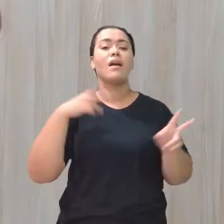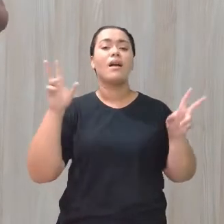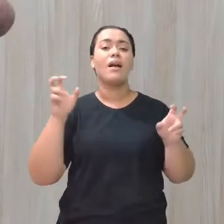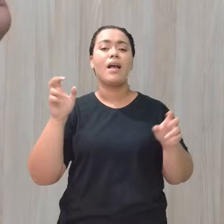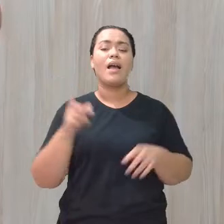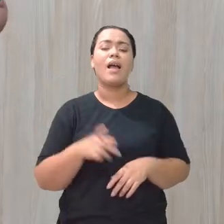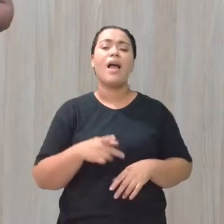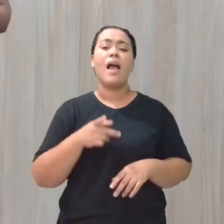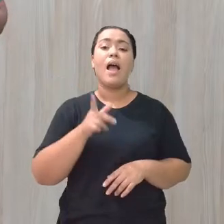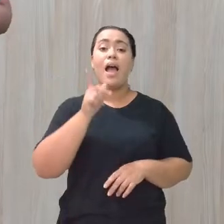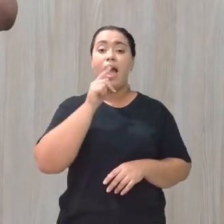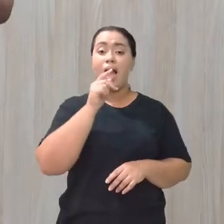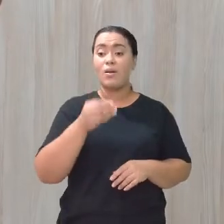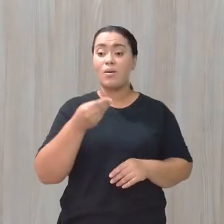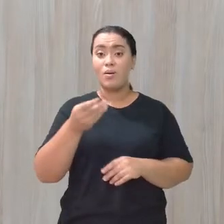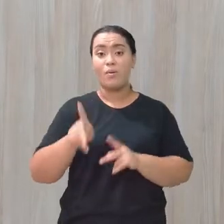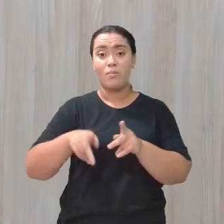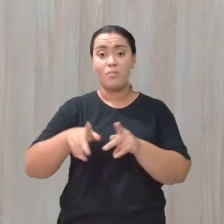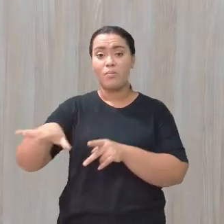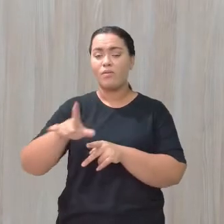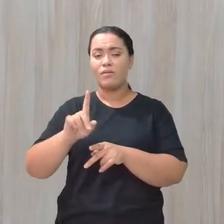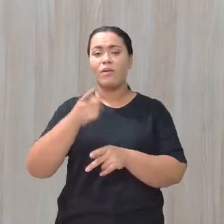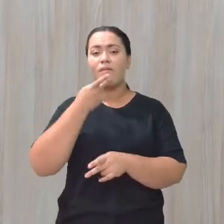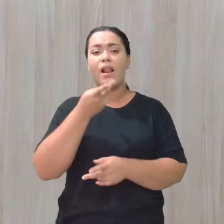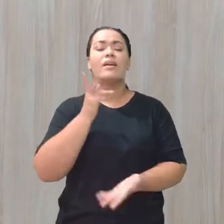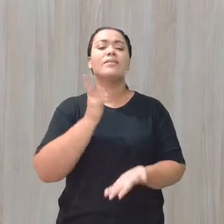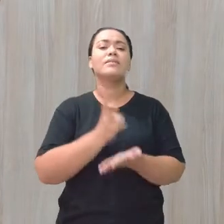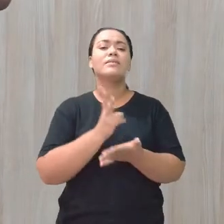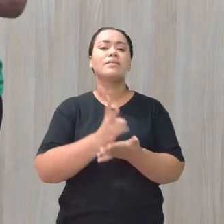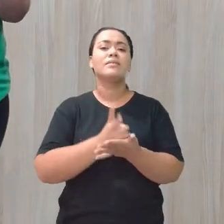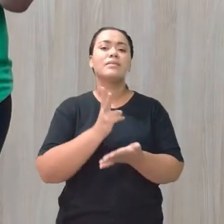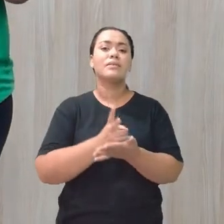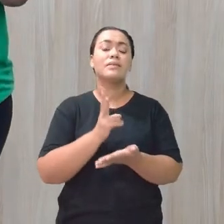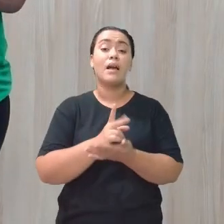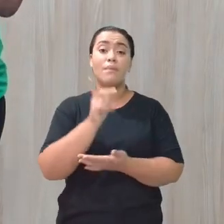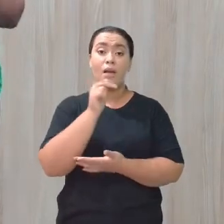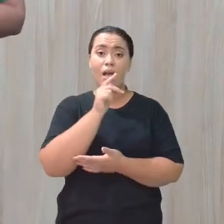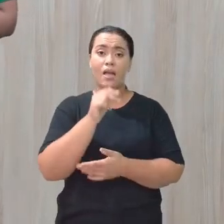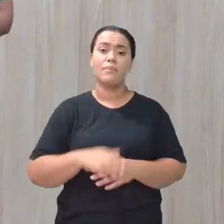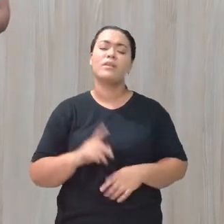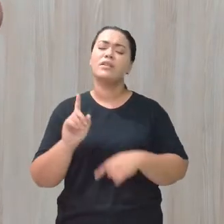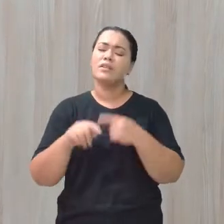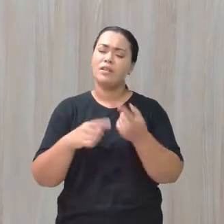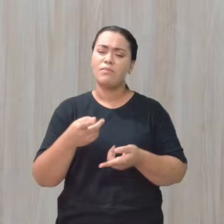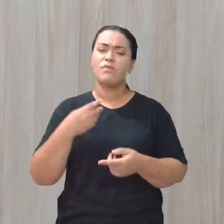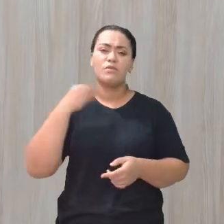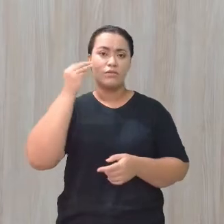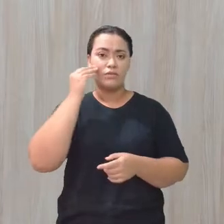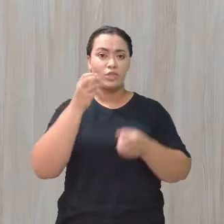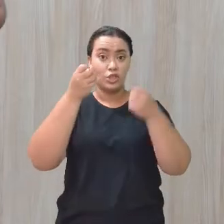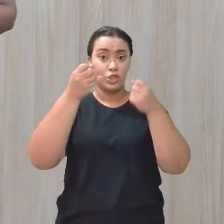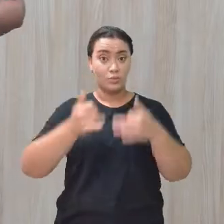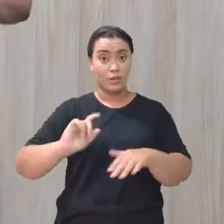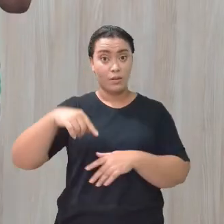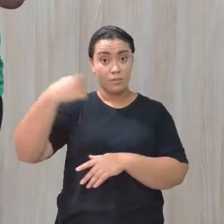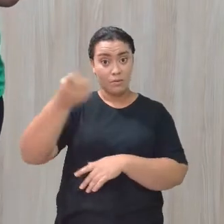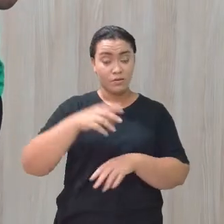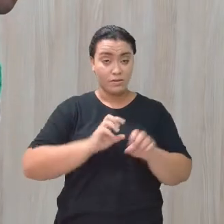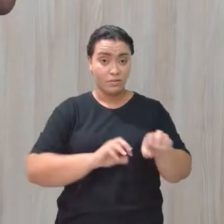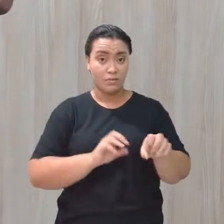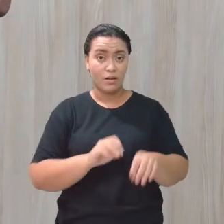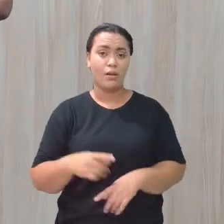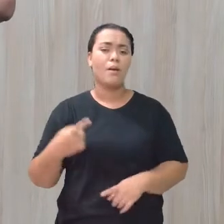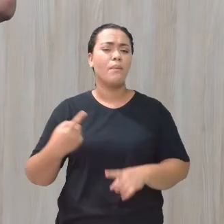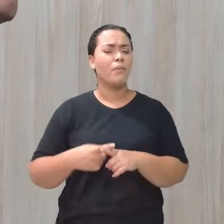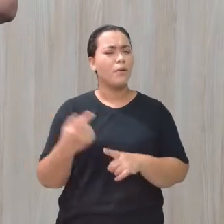falando sempre da água. Eu vou trazer isso na próxima aula, linguagem figurada, alguns exemplos, e vou mostrar o porquê é importante a